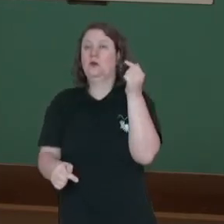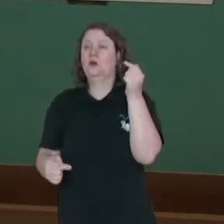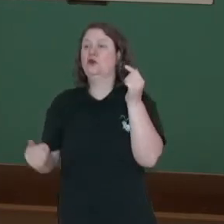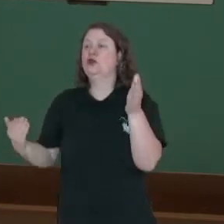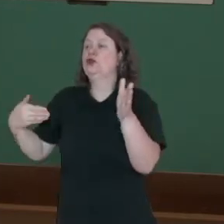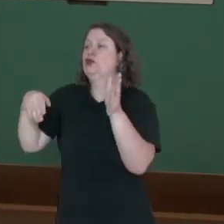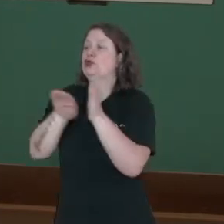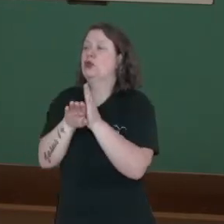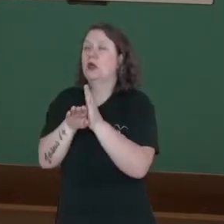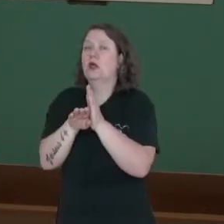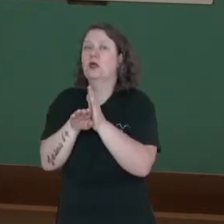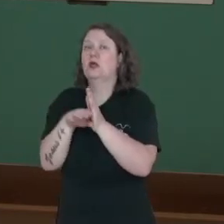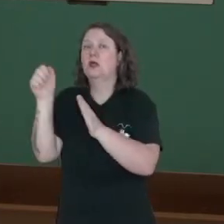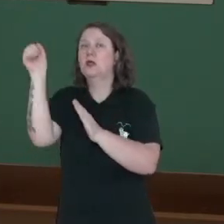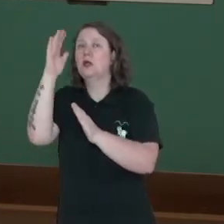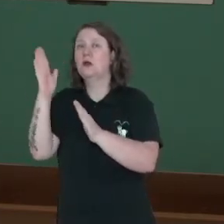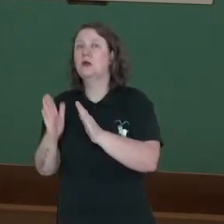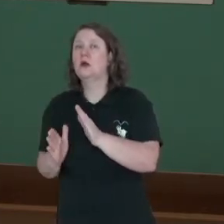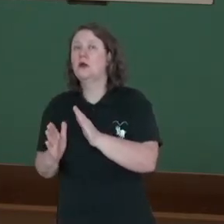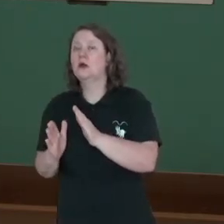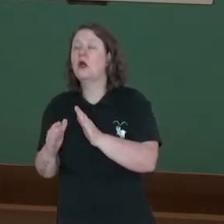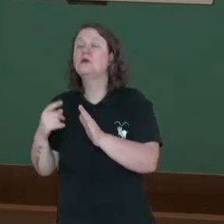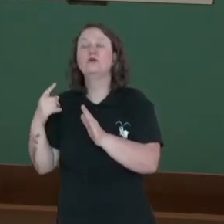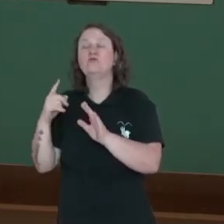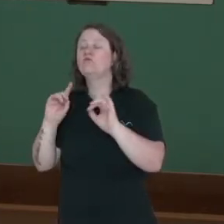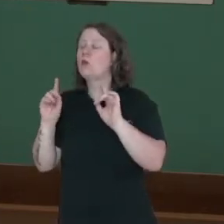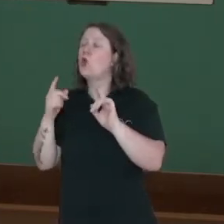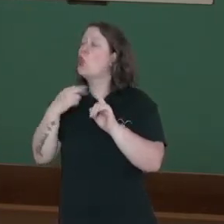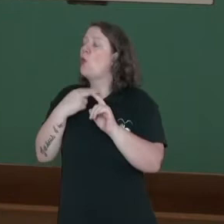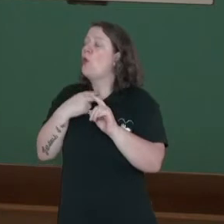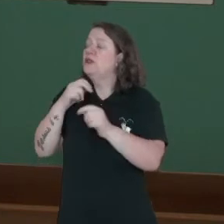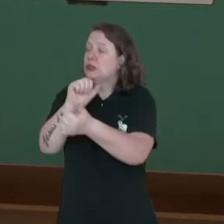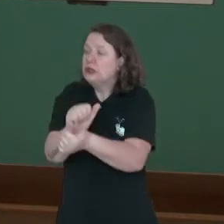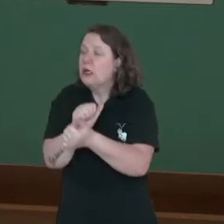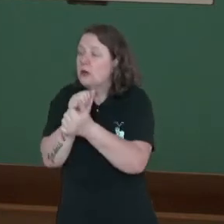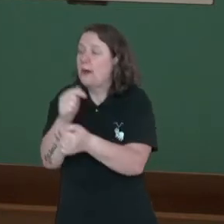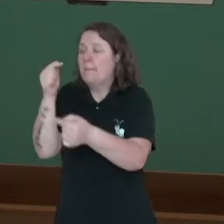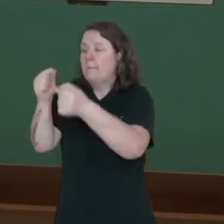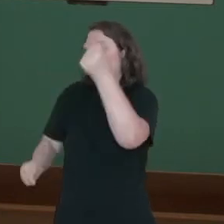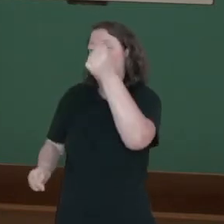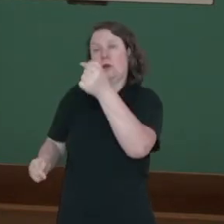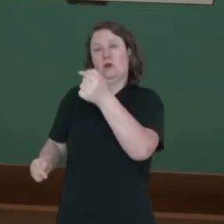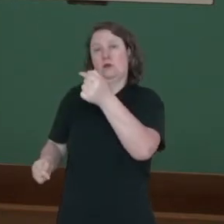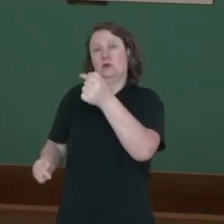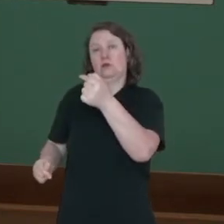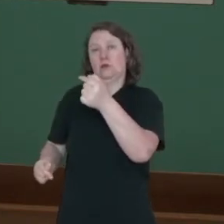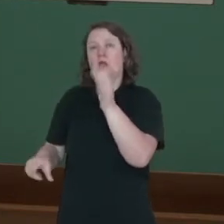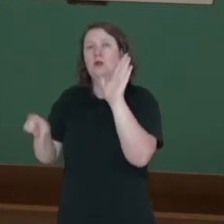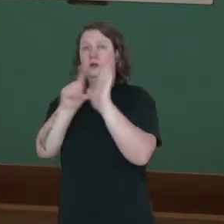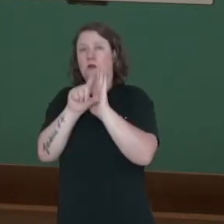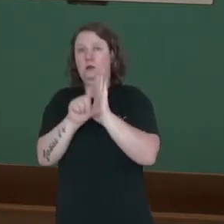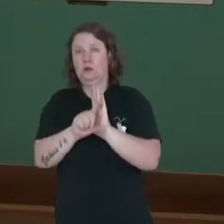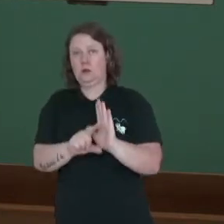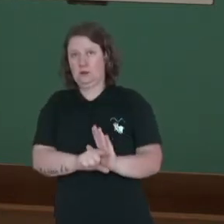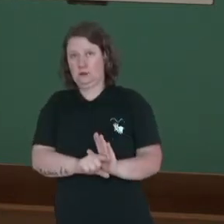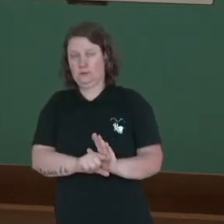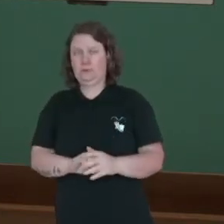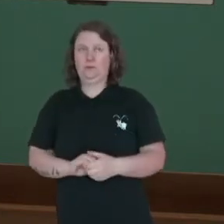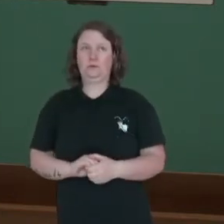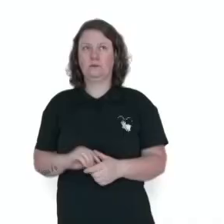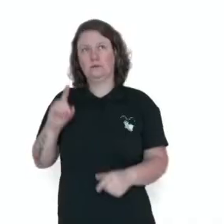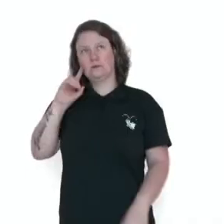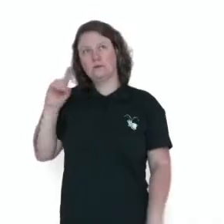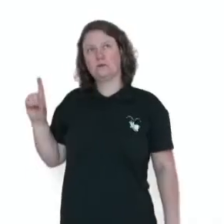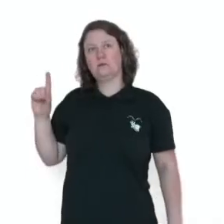de africanos aqui no Brasil para serem escravizados, proibia o tráfico de escravos aqui no Brasil. Trago a